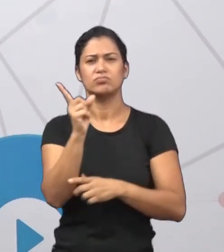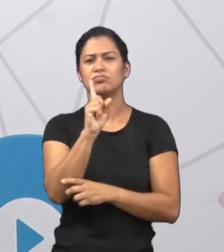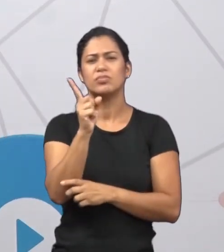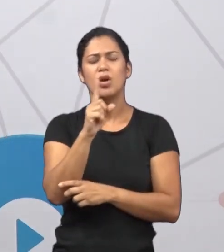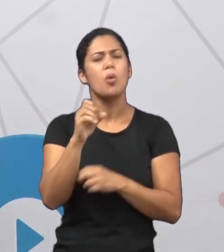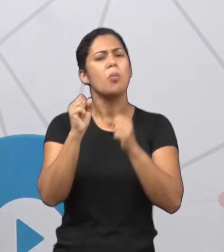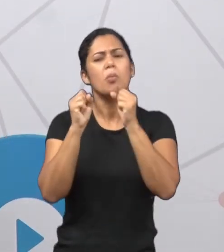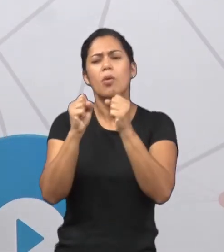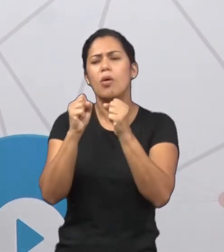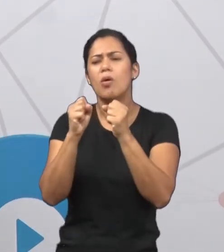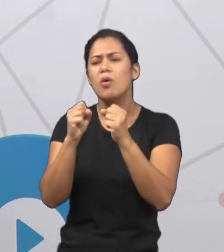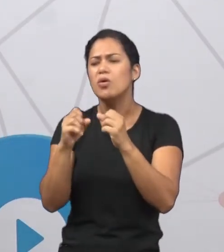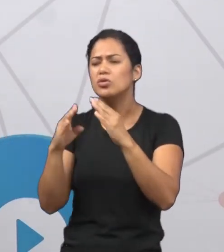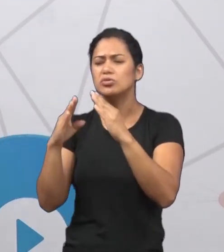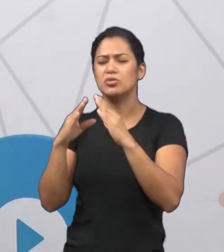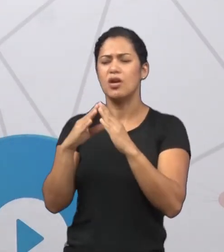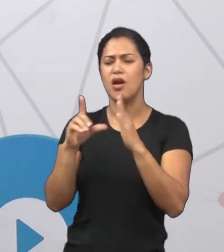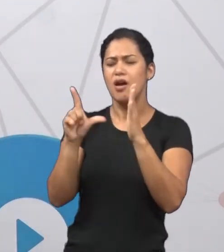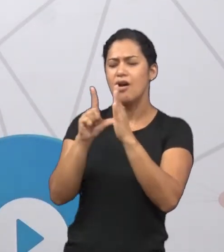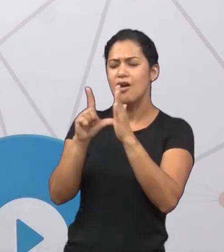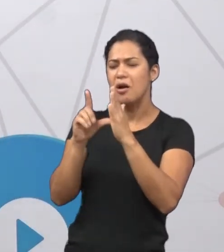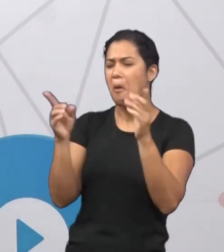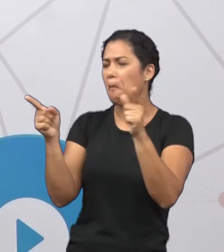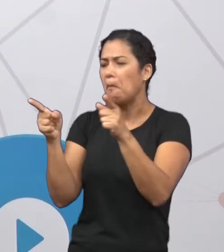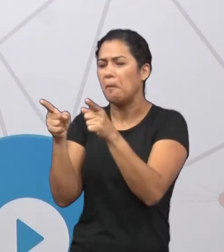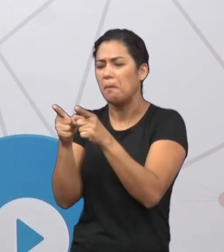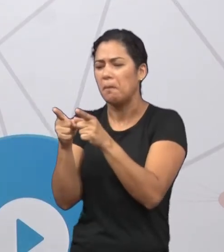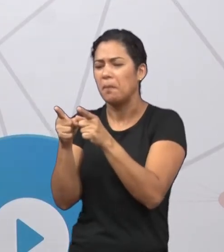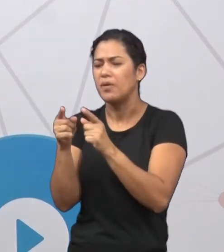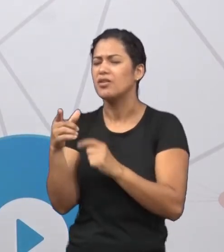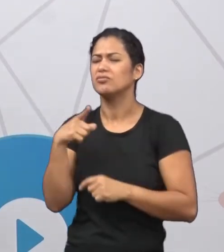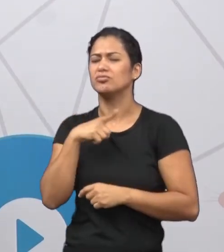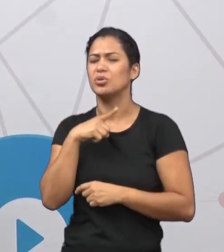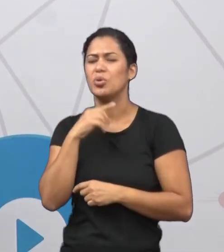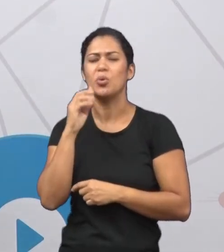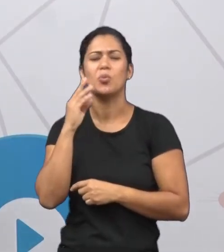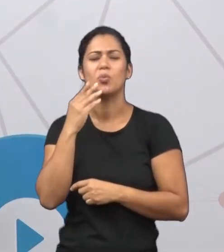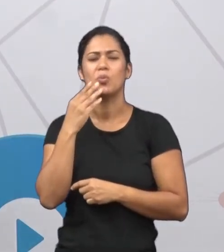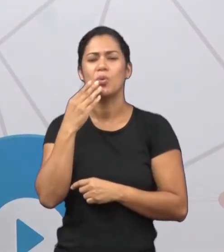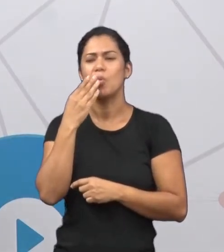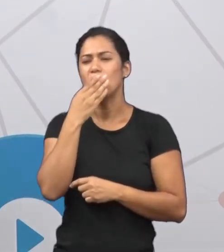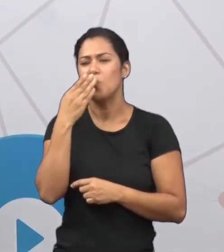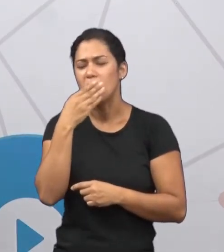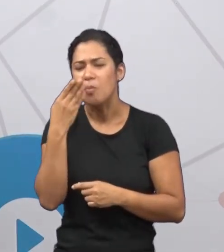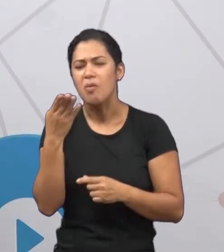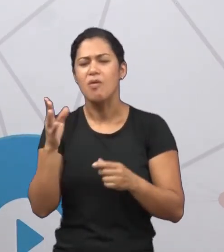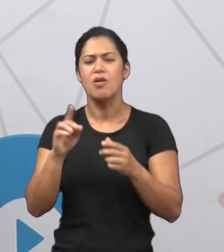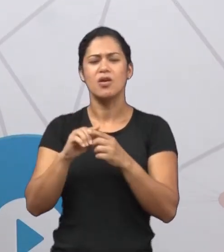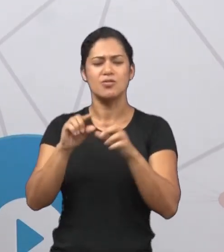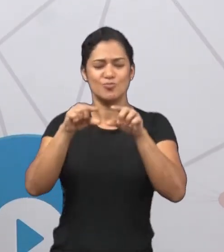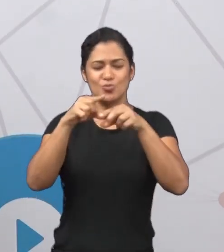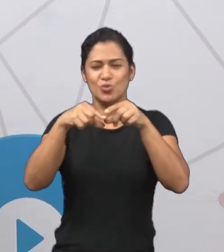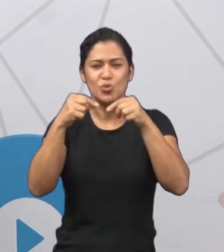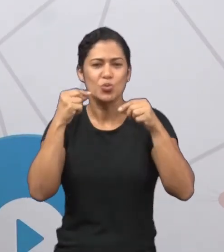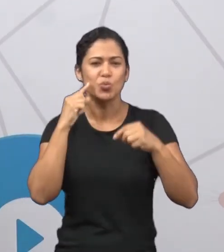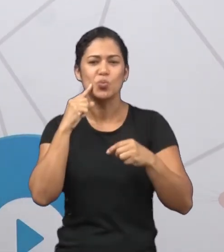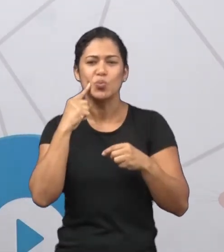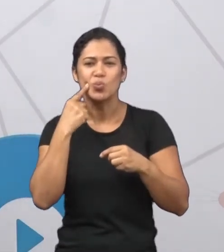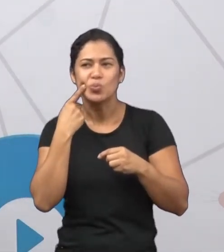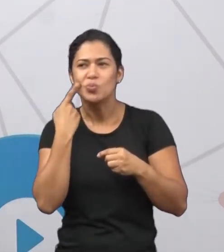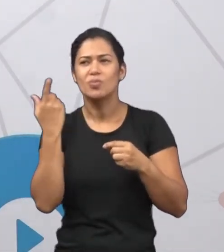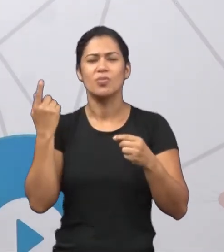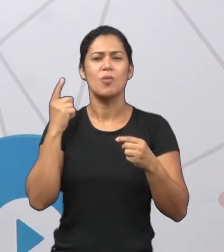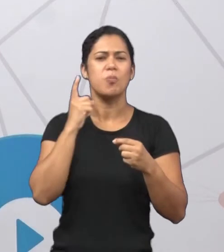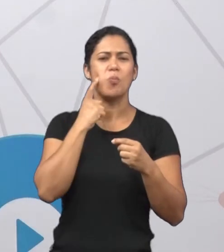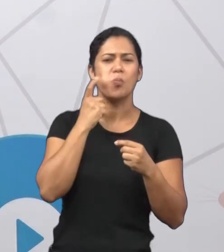banquinha lá que vende bombom, que vende pirulito, né? Que vende aqueles skinnyzinhos. que vende salgadinho, aquilo